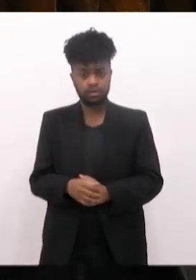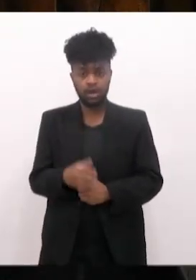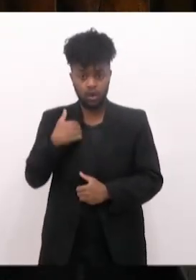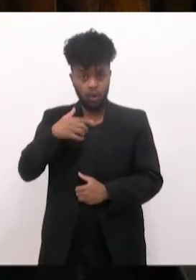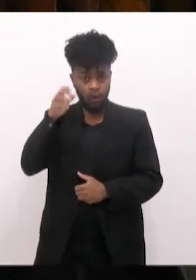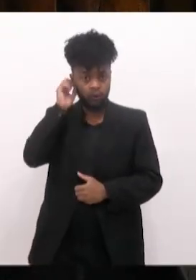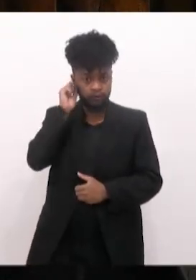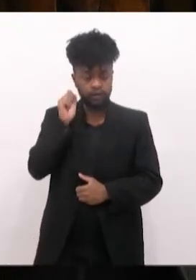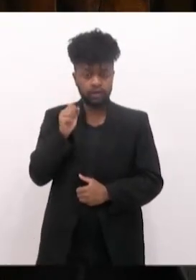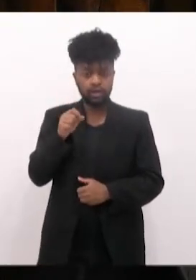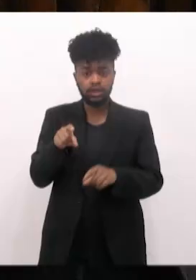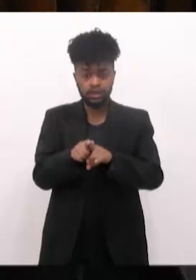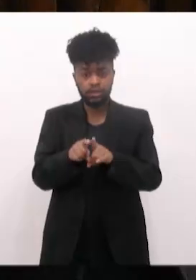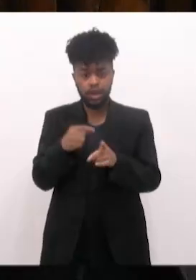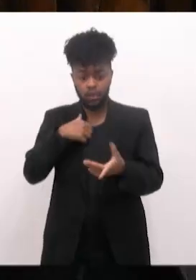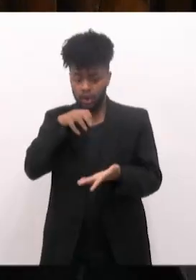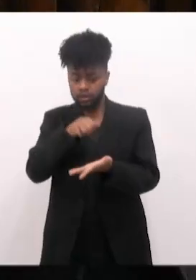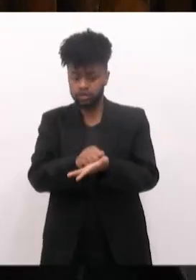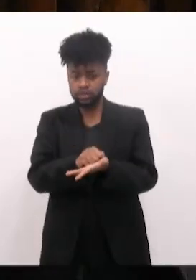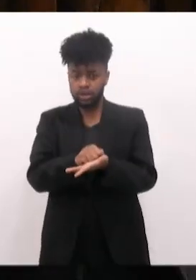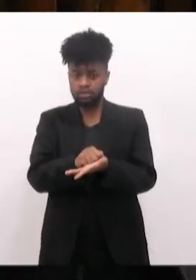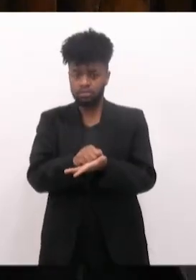ouvi e registrei